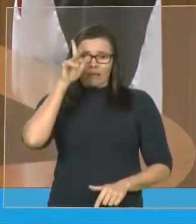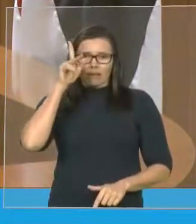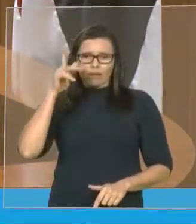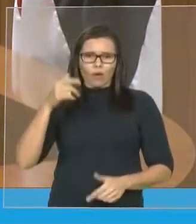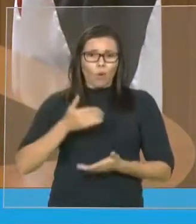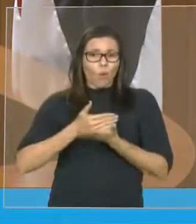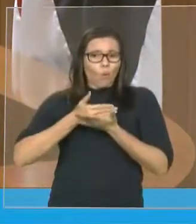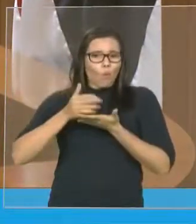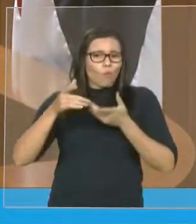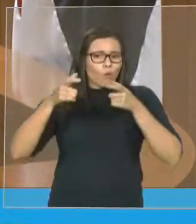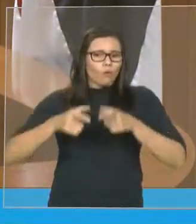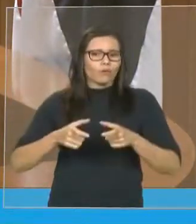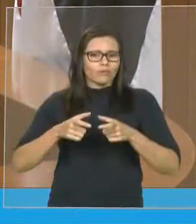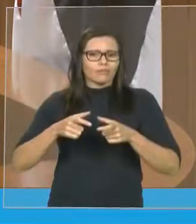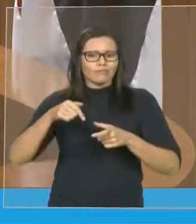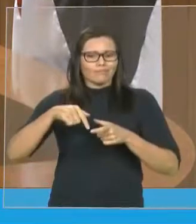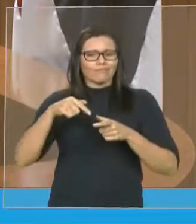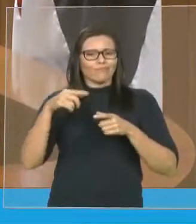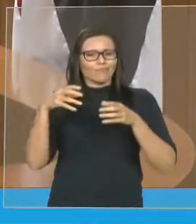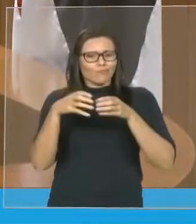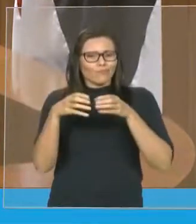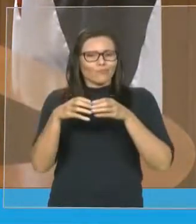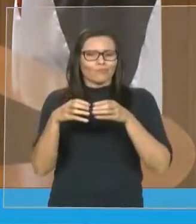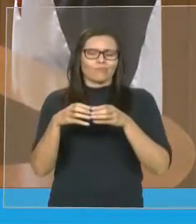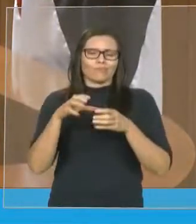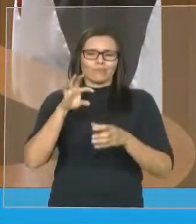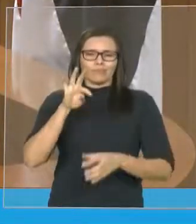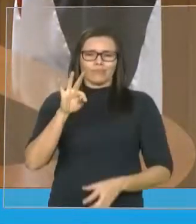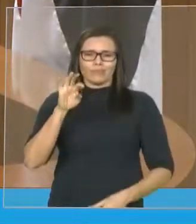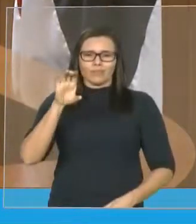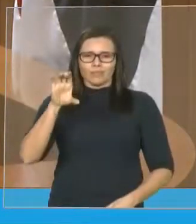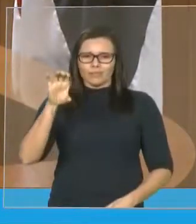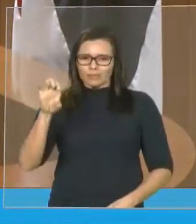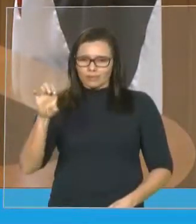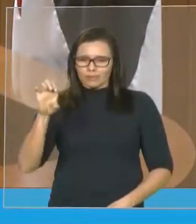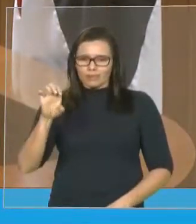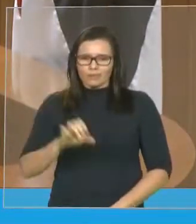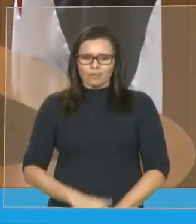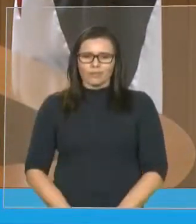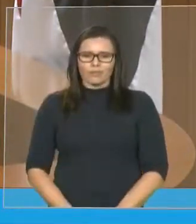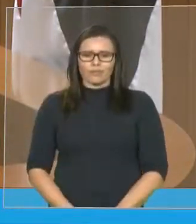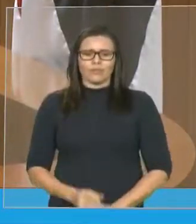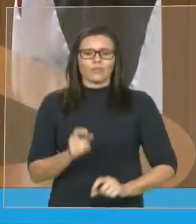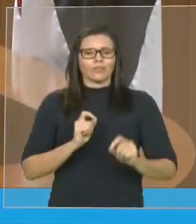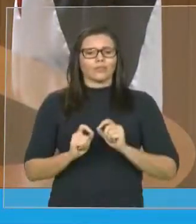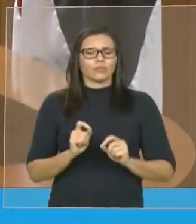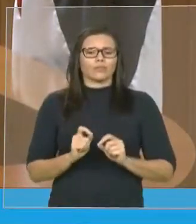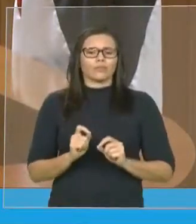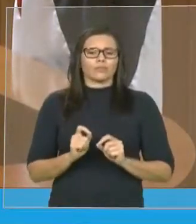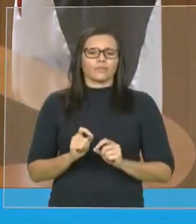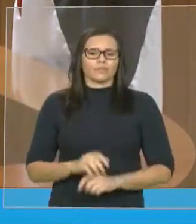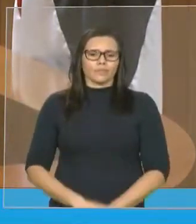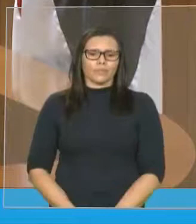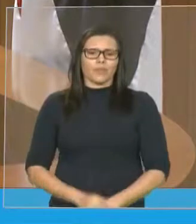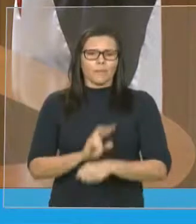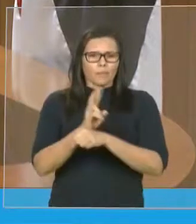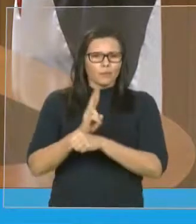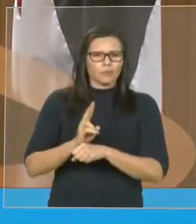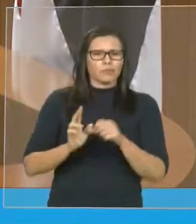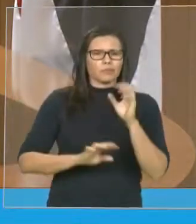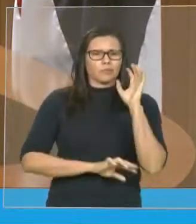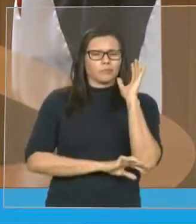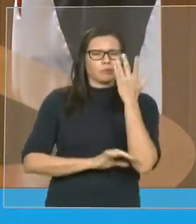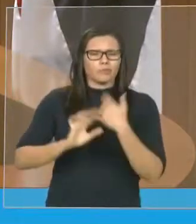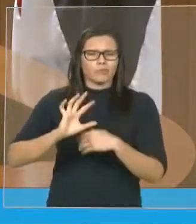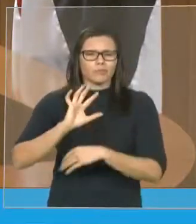o inadiável desafio de harmonizar crescimento e conservação ambiental, contexto no